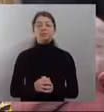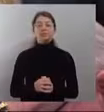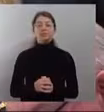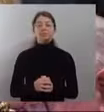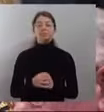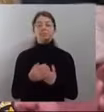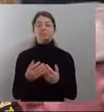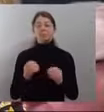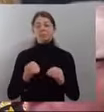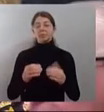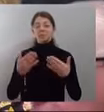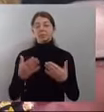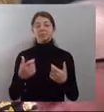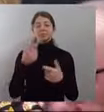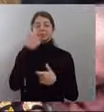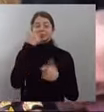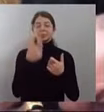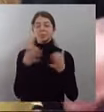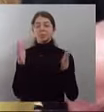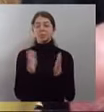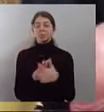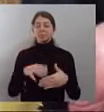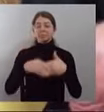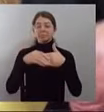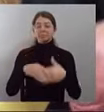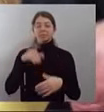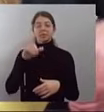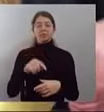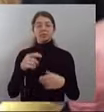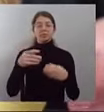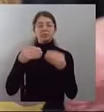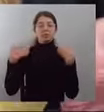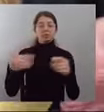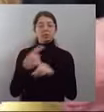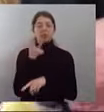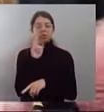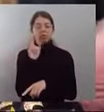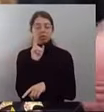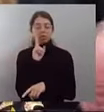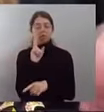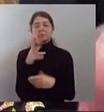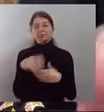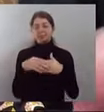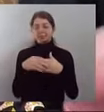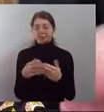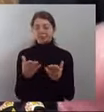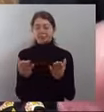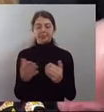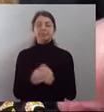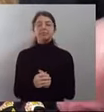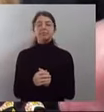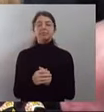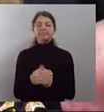de mais, cumprimentar todas e todos os presentes e aqueles que nos assistem nas plataformas. Ora, as